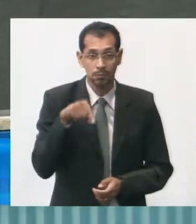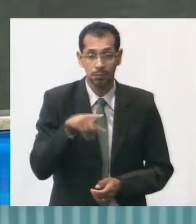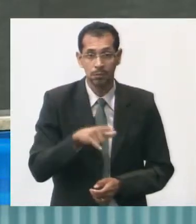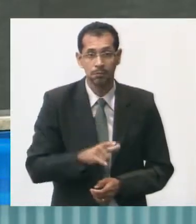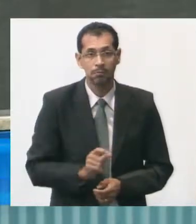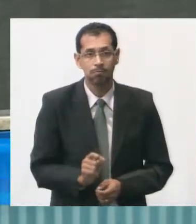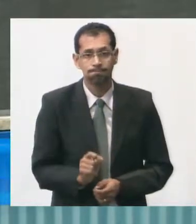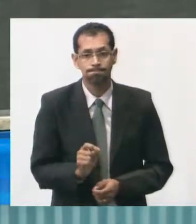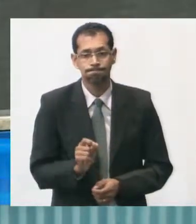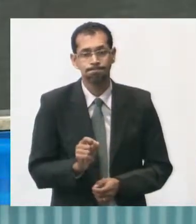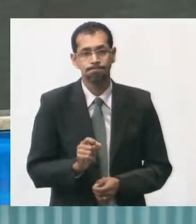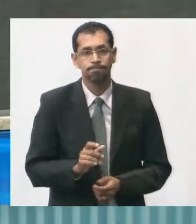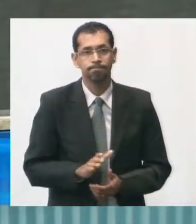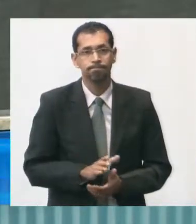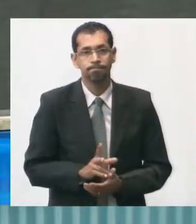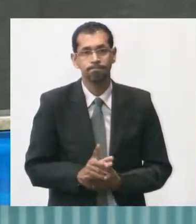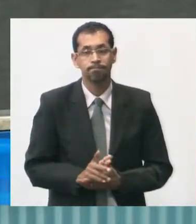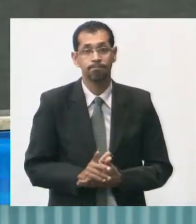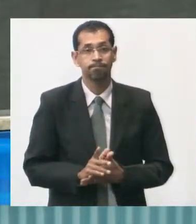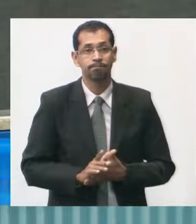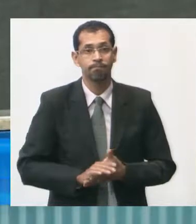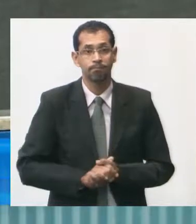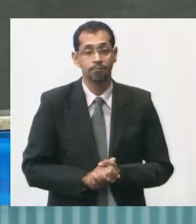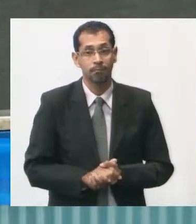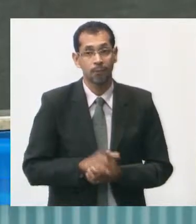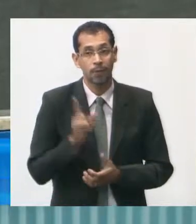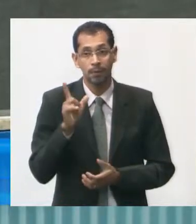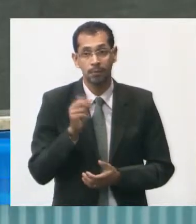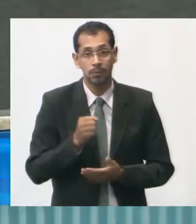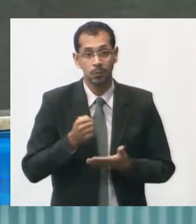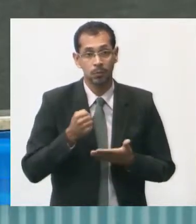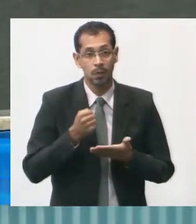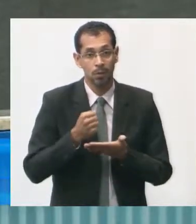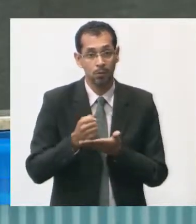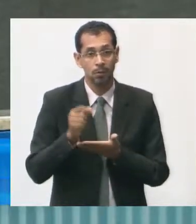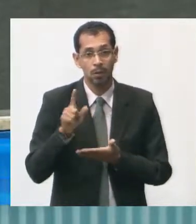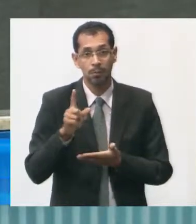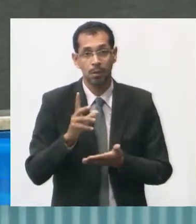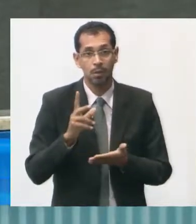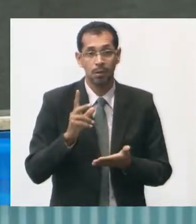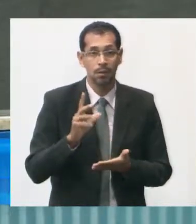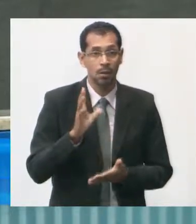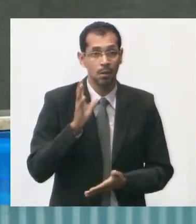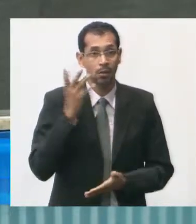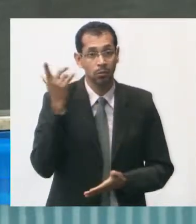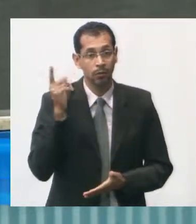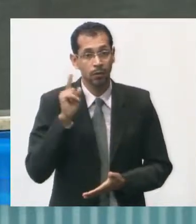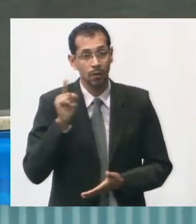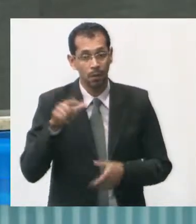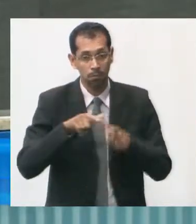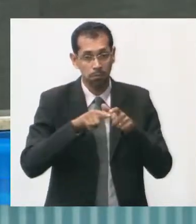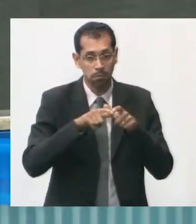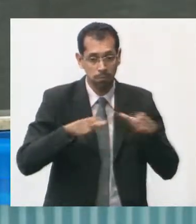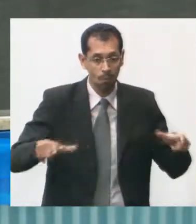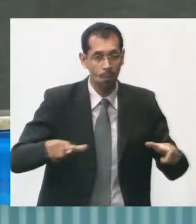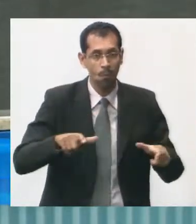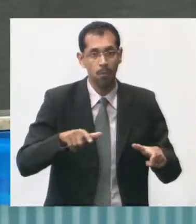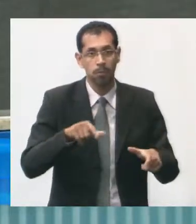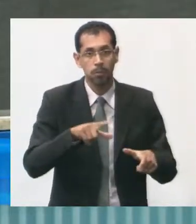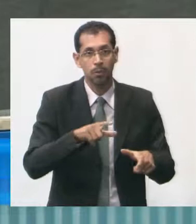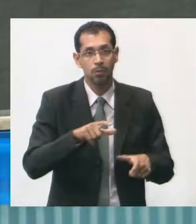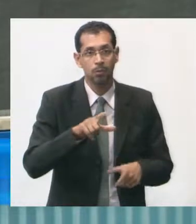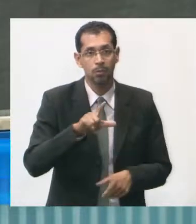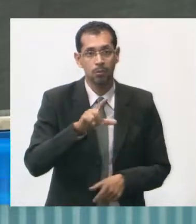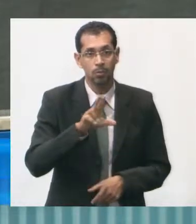aquela demanda ali do Lolão, de São Cristóvão. E fiz uma fala muito pesada em relação ao prefeito de